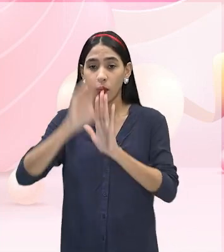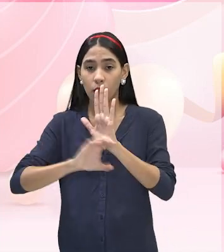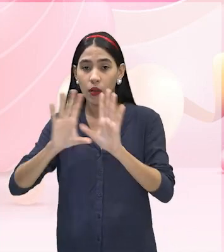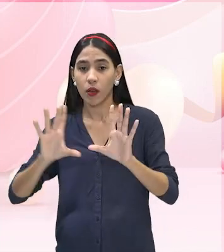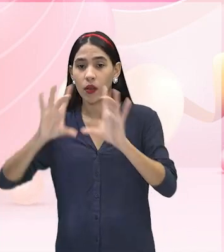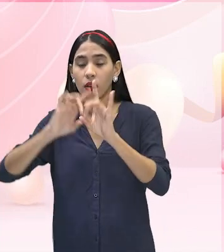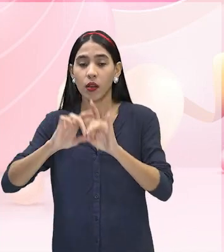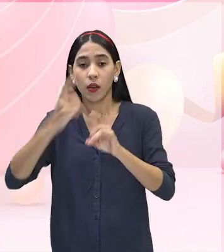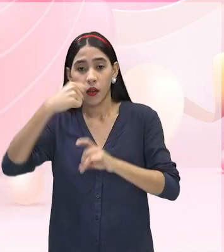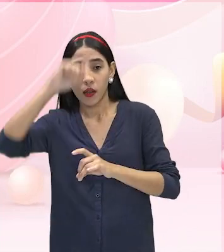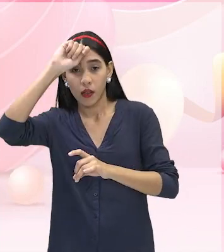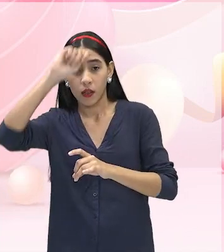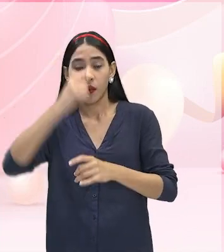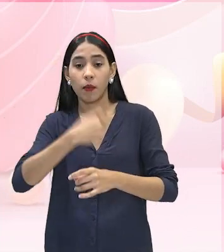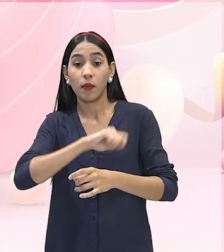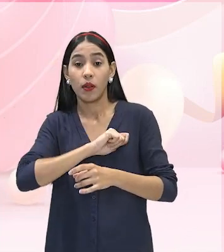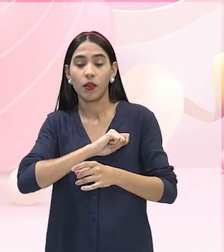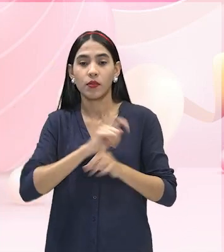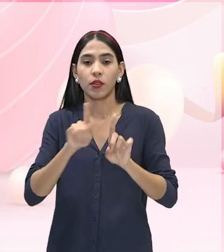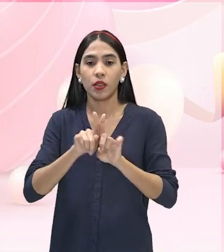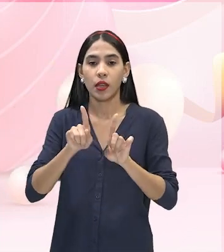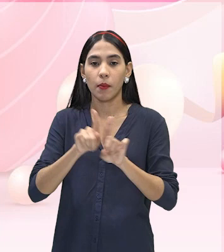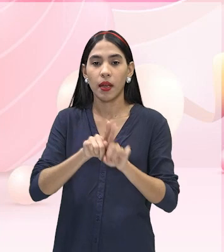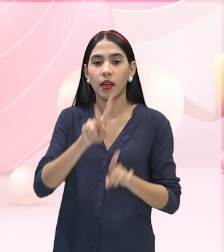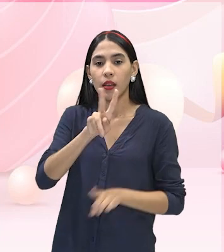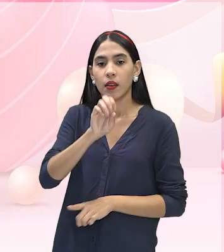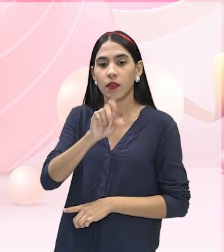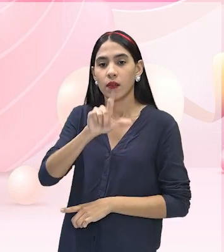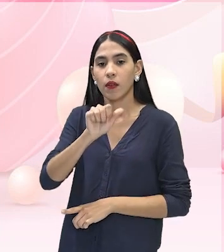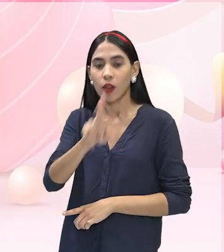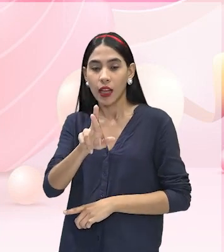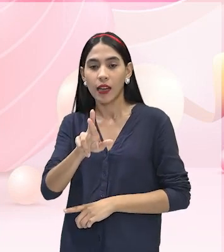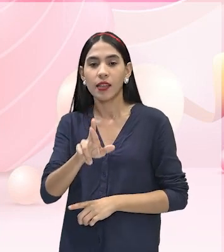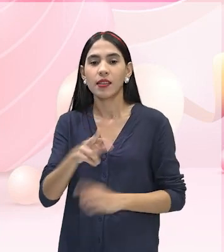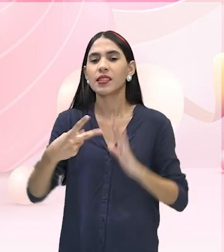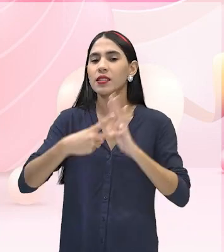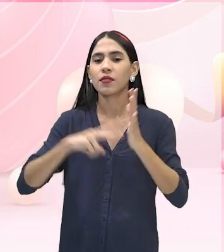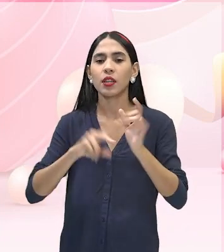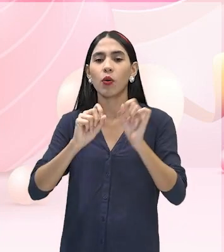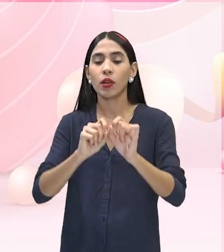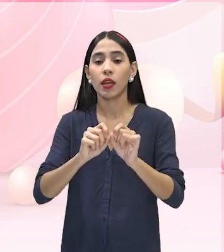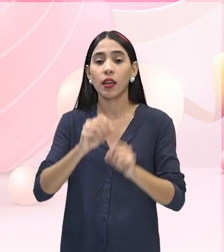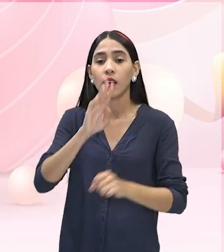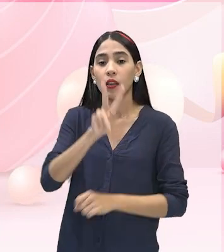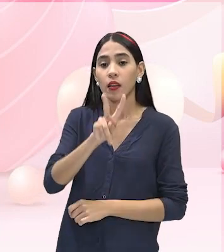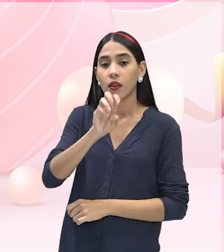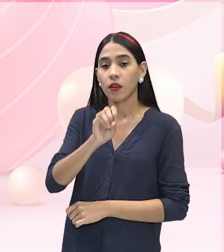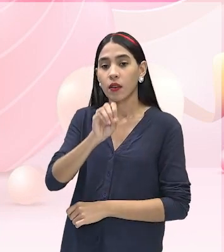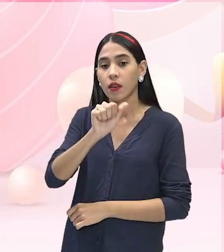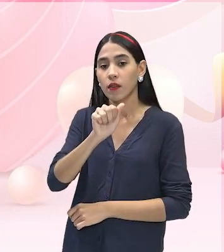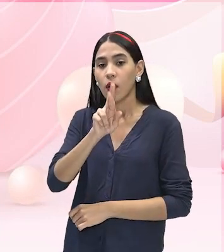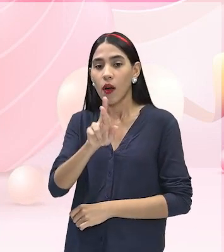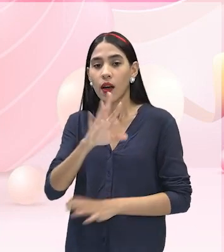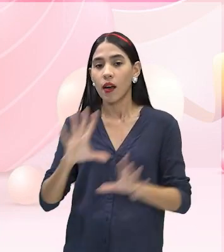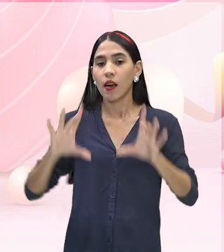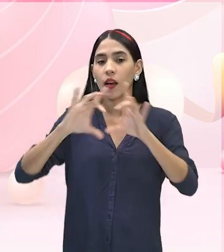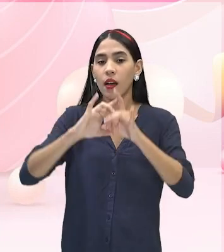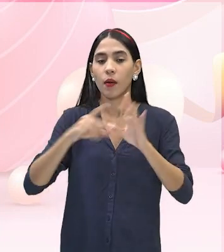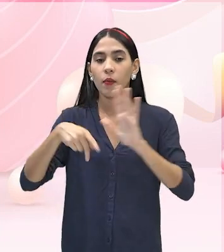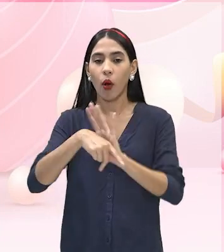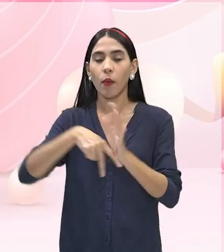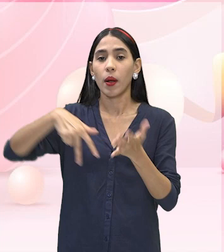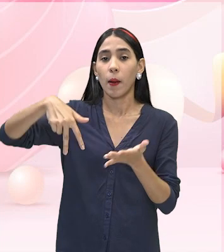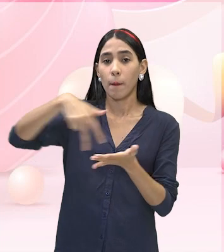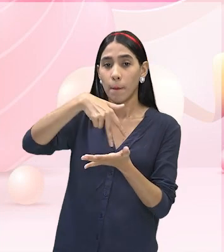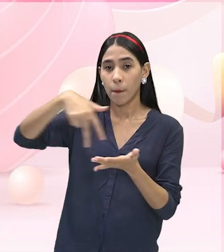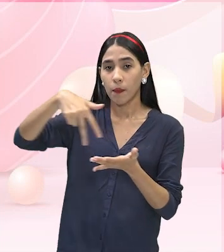palavra espanhola volar, que significa voar. Tudo isso está relacionado ao movimento que